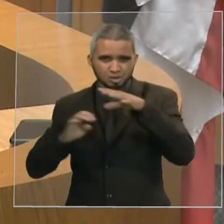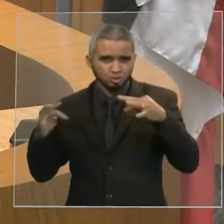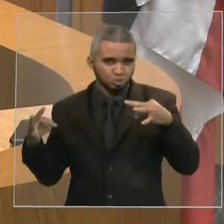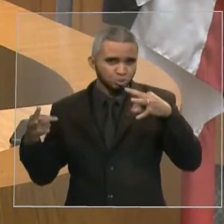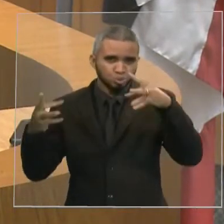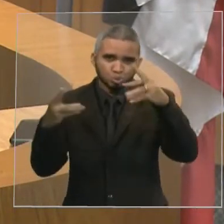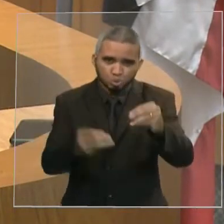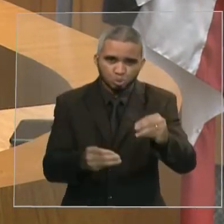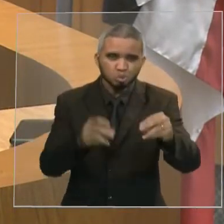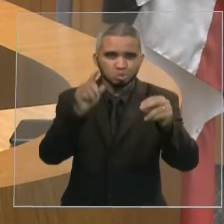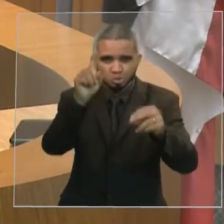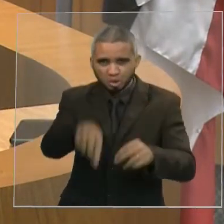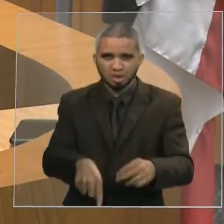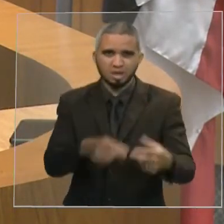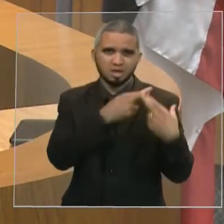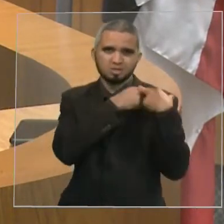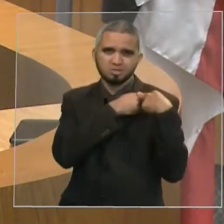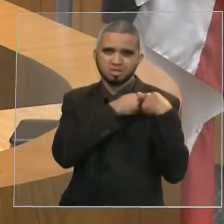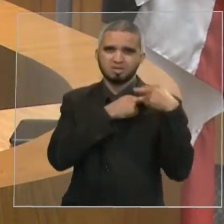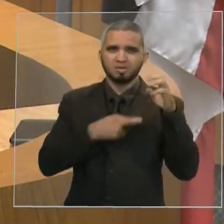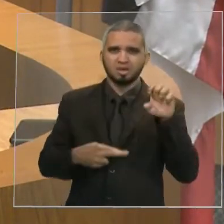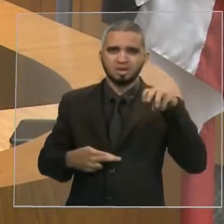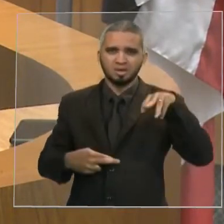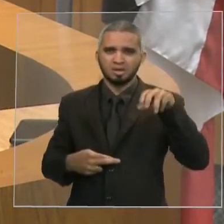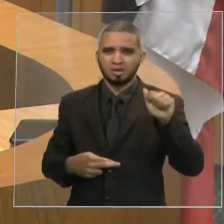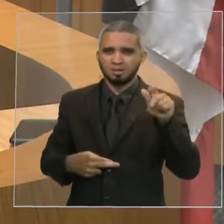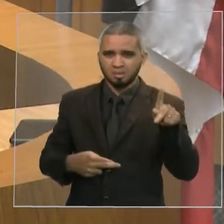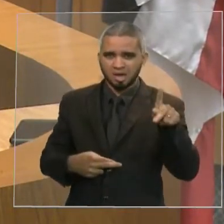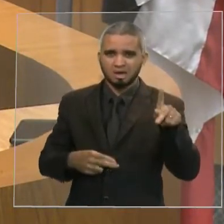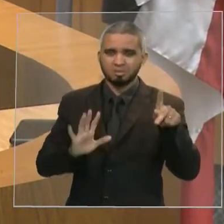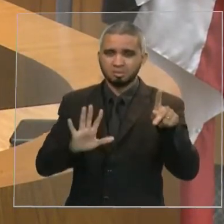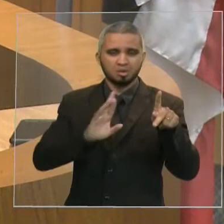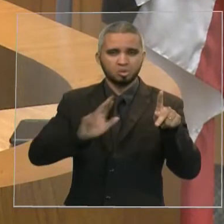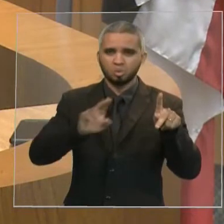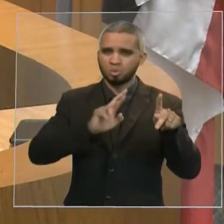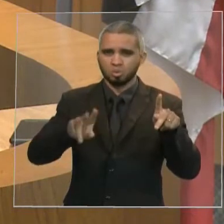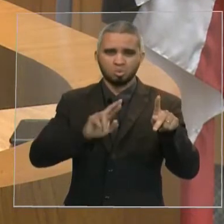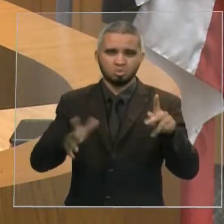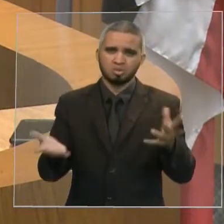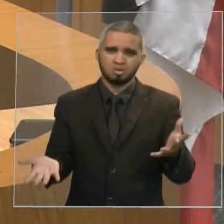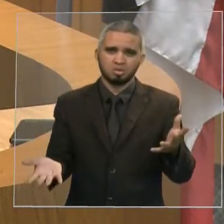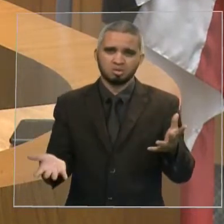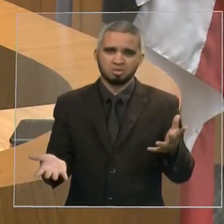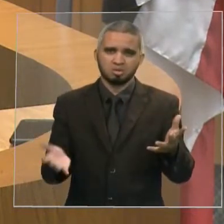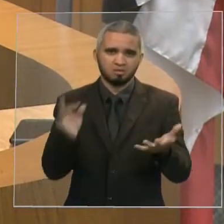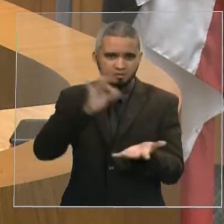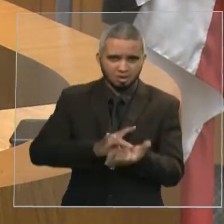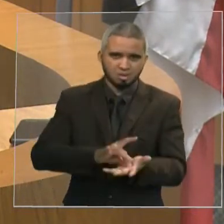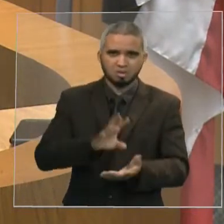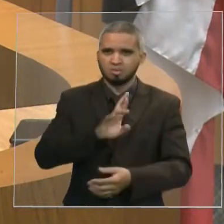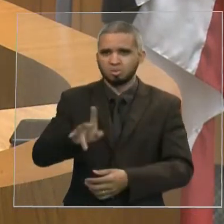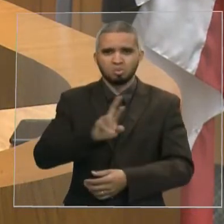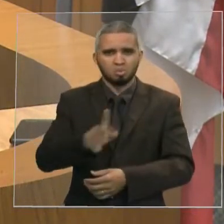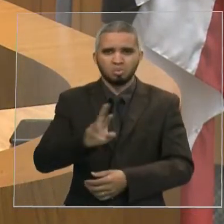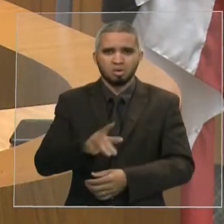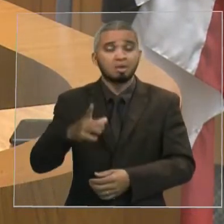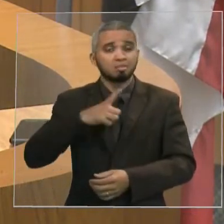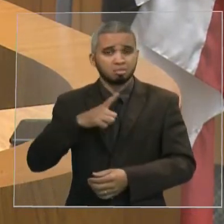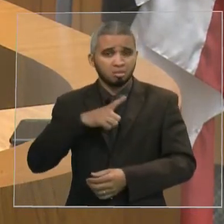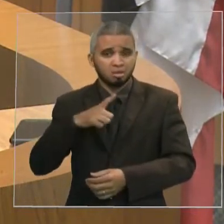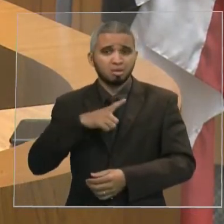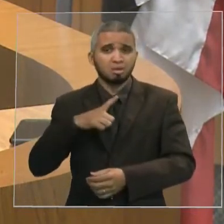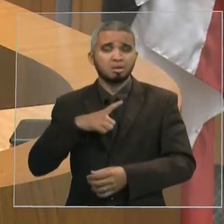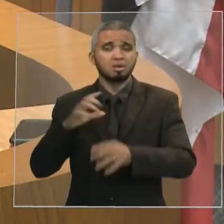uma gestão da EMAP. E não é verdade. Não é verdade. Lá tem várias